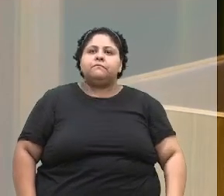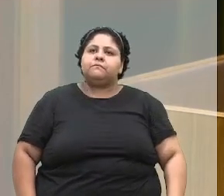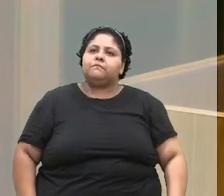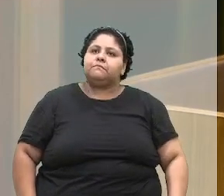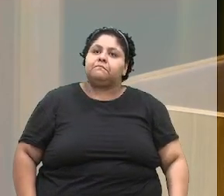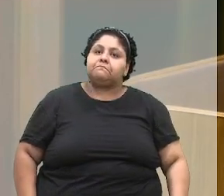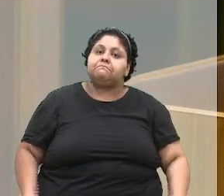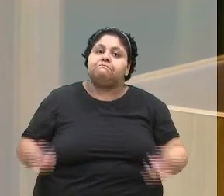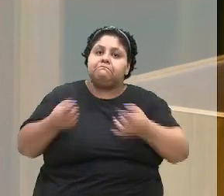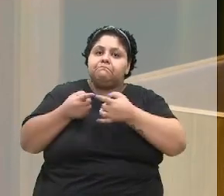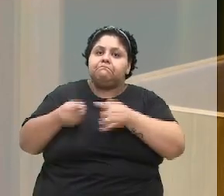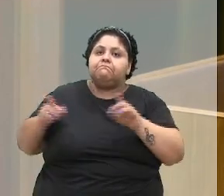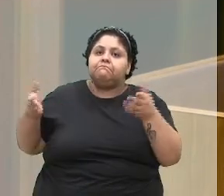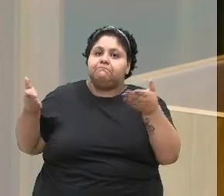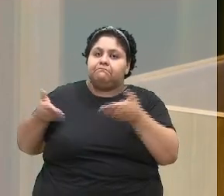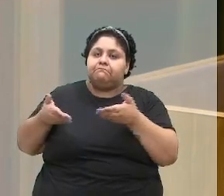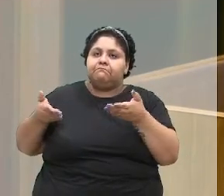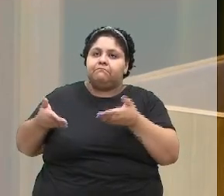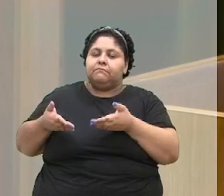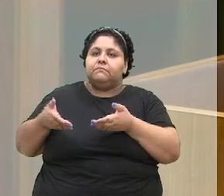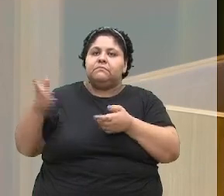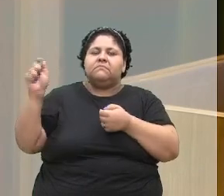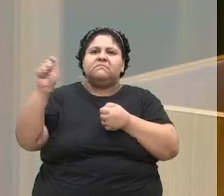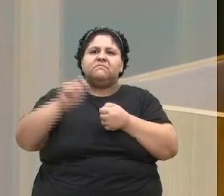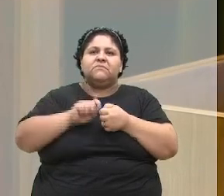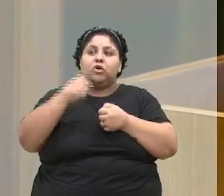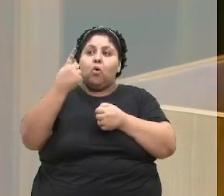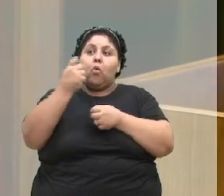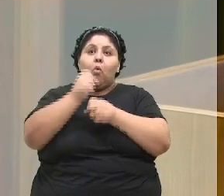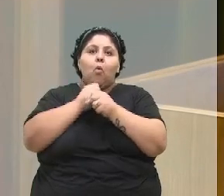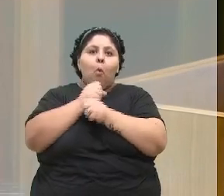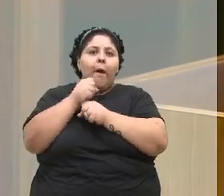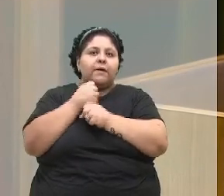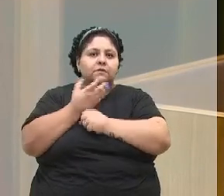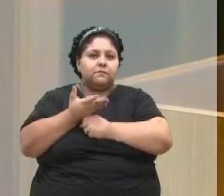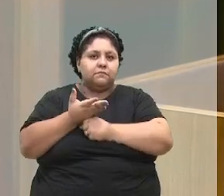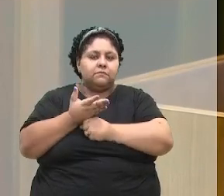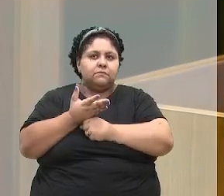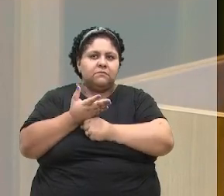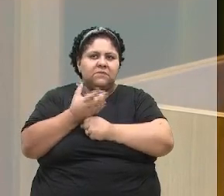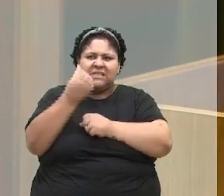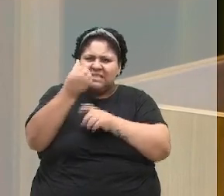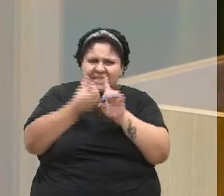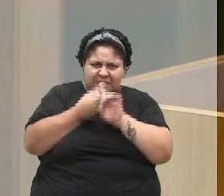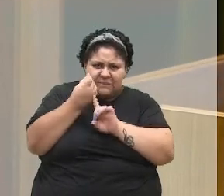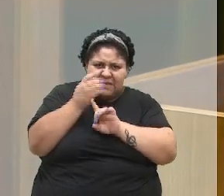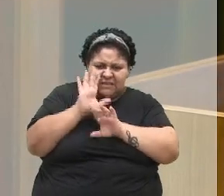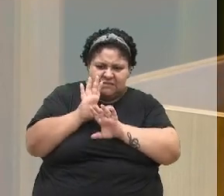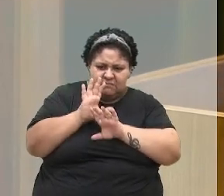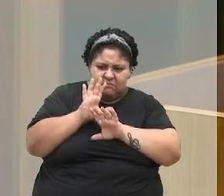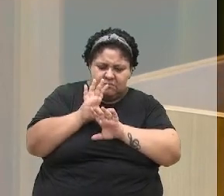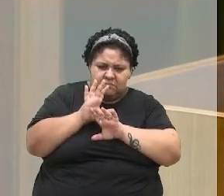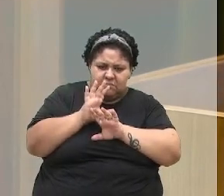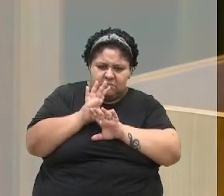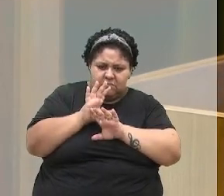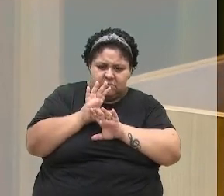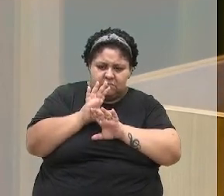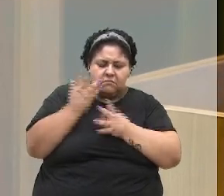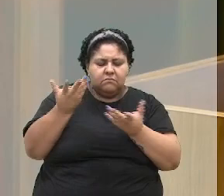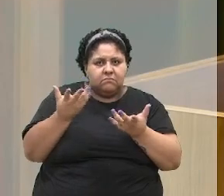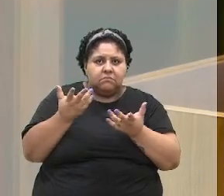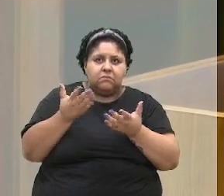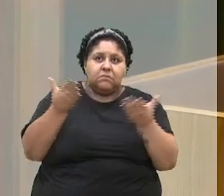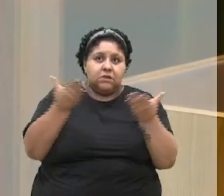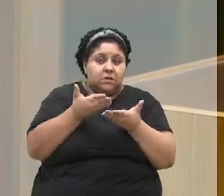Mas agora, já faz 1 ano, 6 meses, né? 6 meses, ficou 1 ano outra vez.